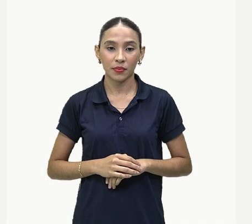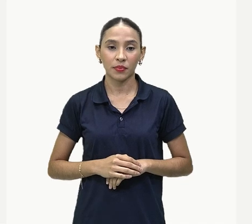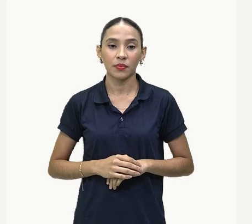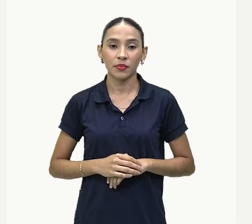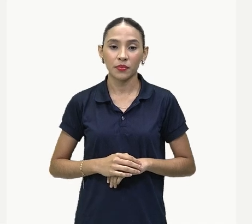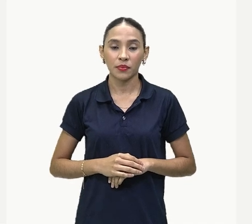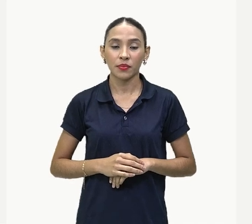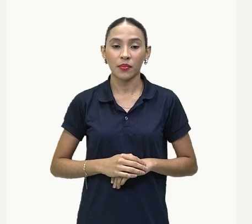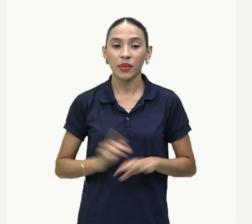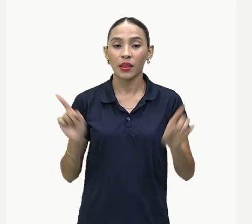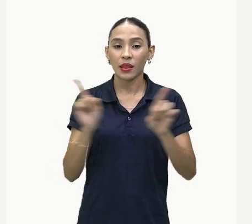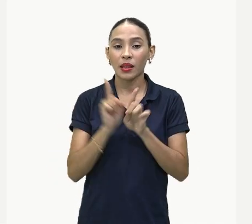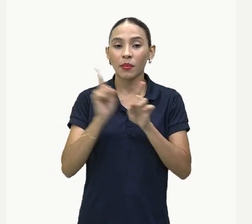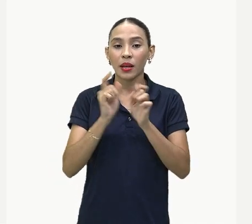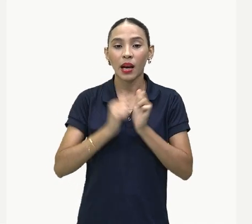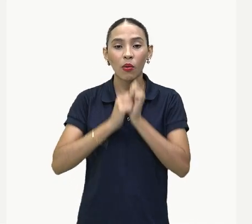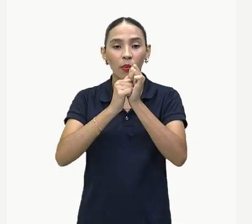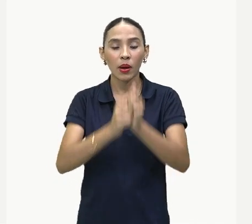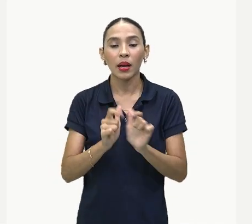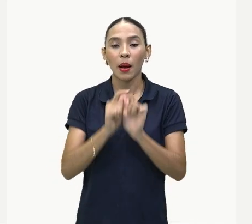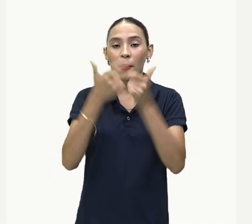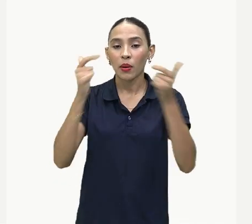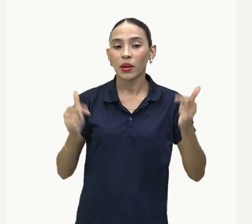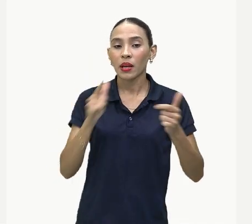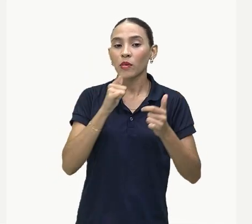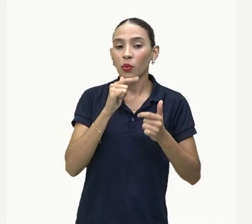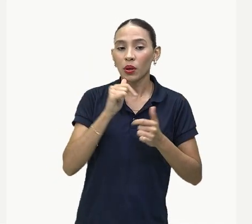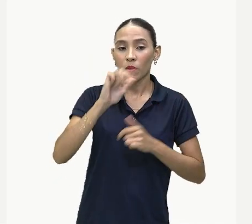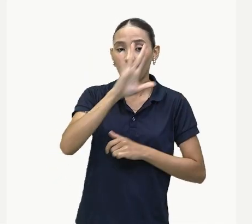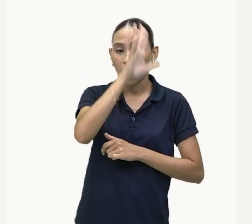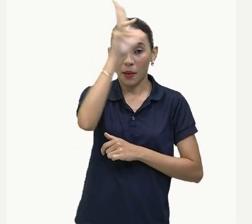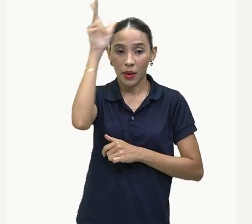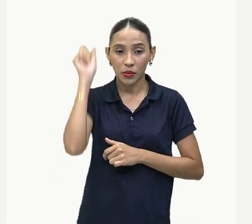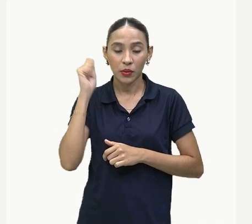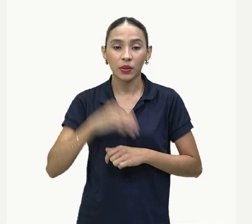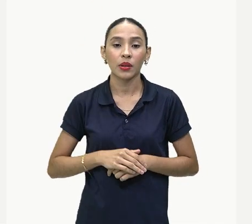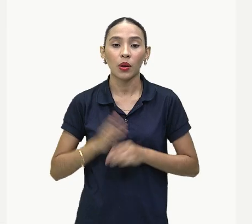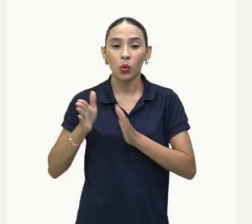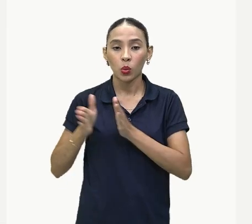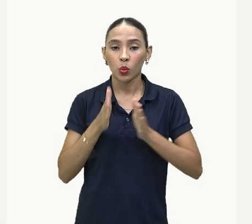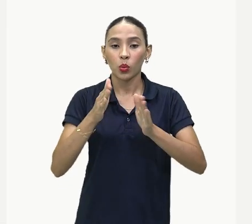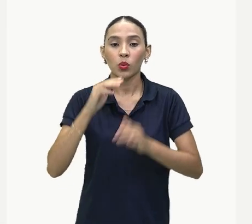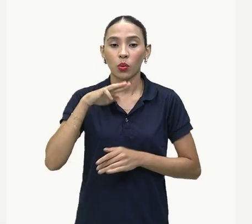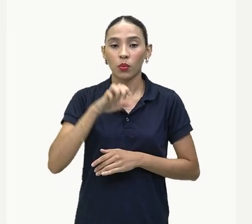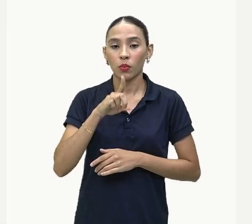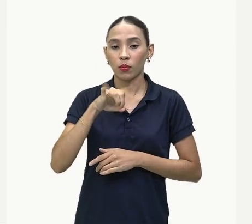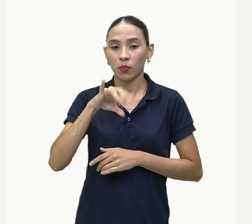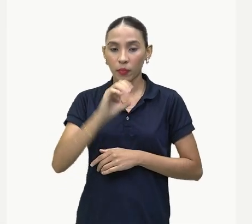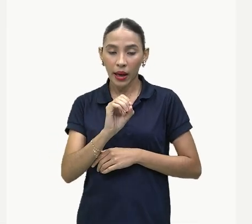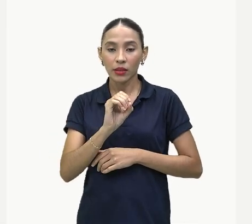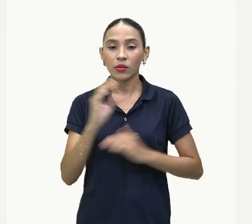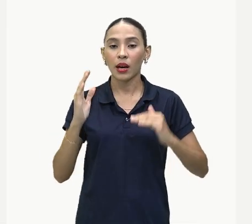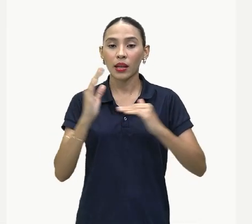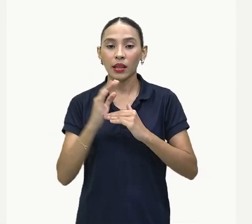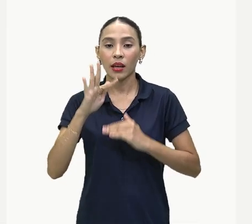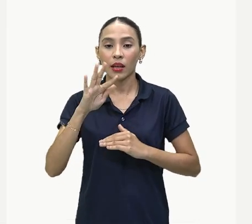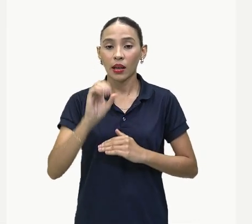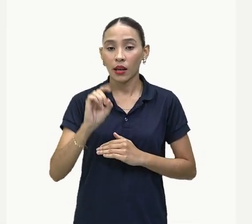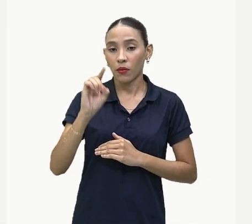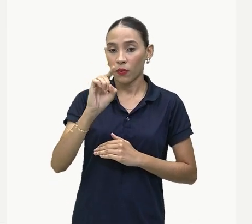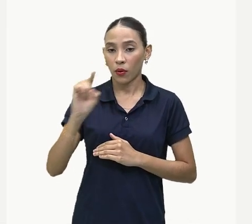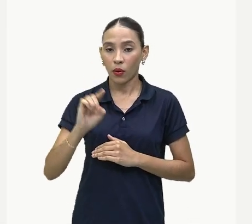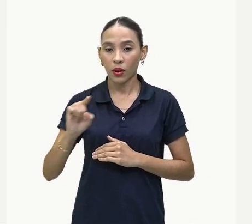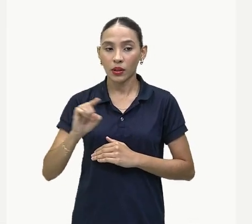metros. Ele acompanha grande parte do rio Amazonas, do curso médio do rio até a